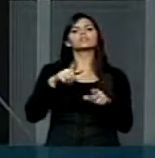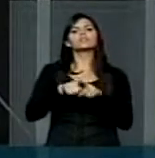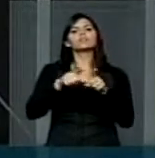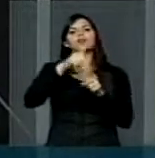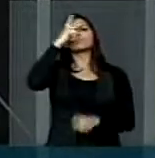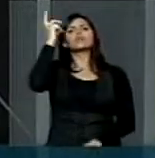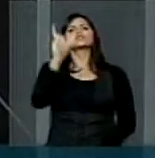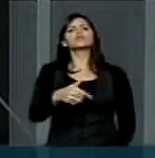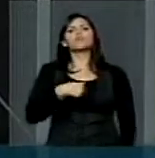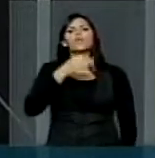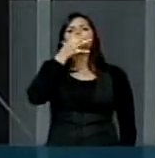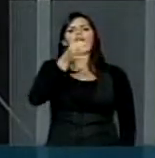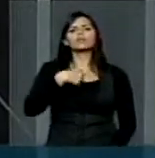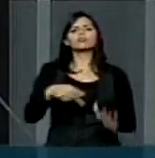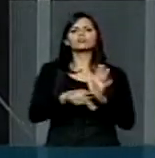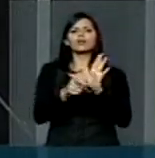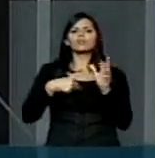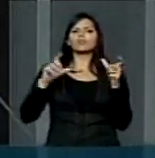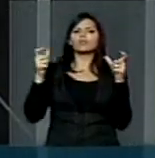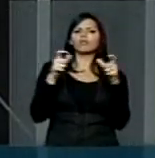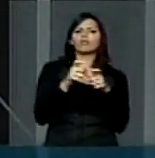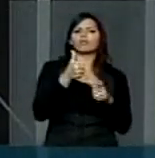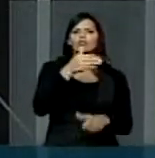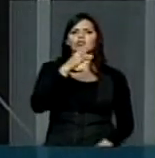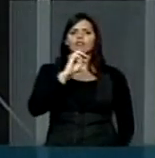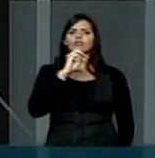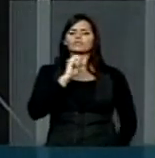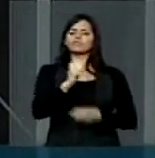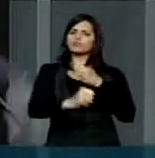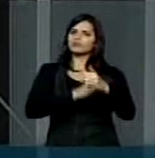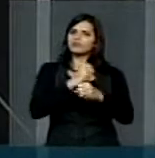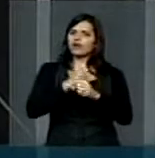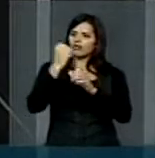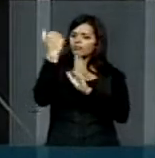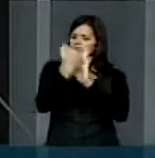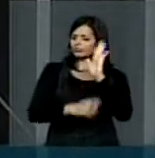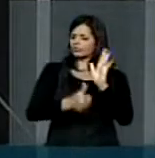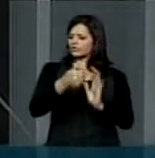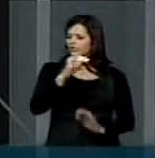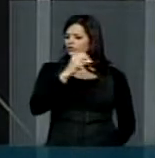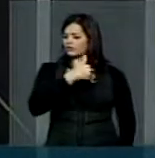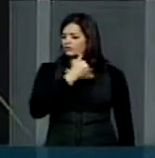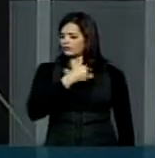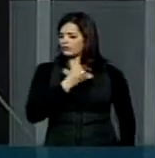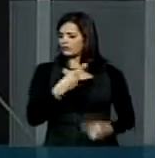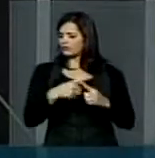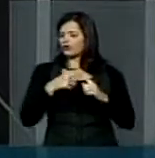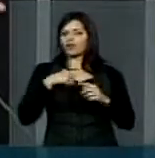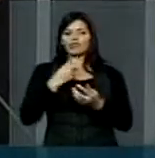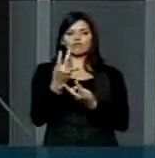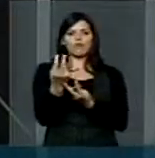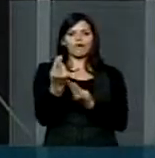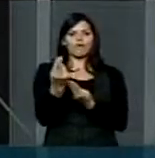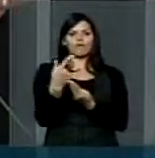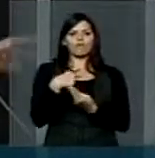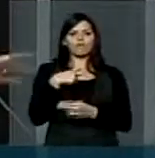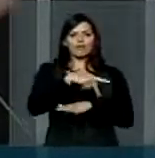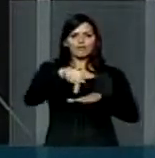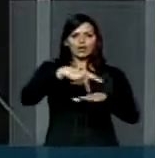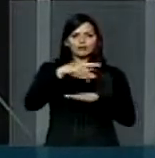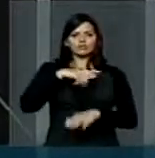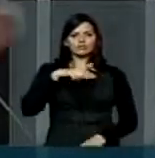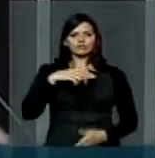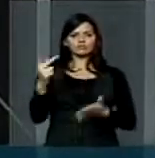inclusive sugerisse que reduzisse para 10 anos. O que corresponde a dizer ao mundo que nesse país as portas